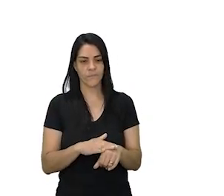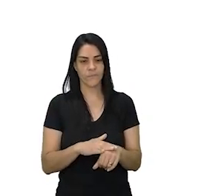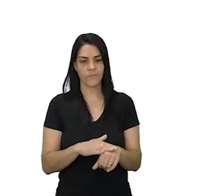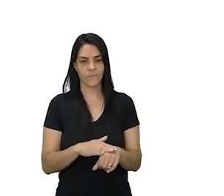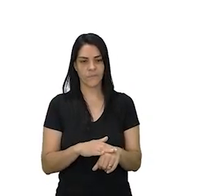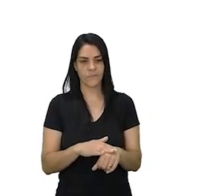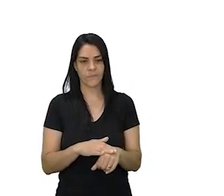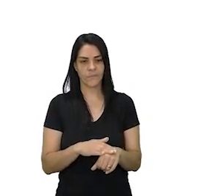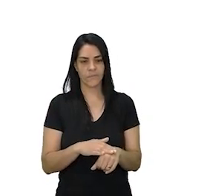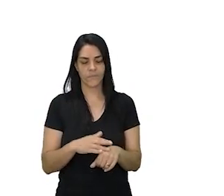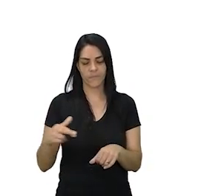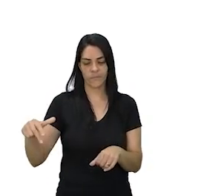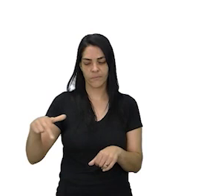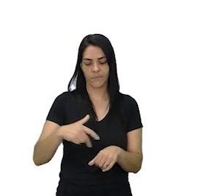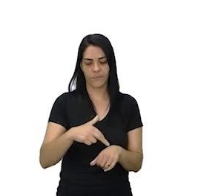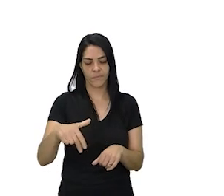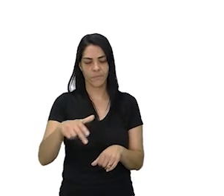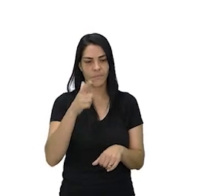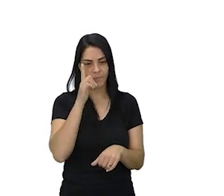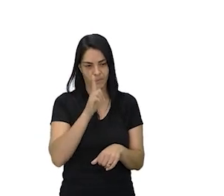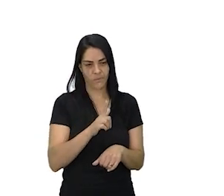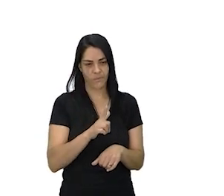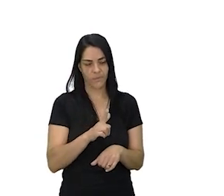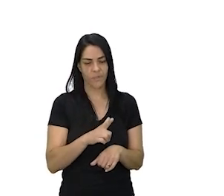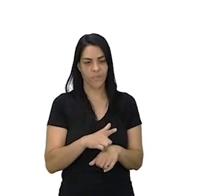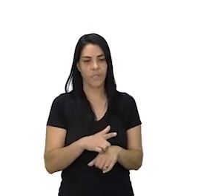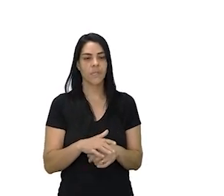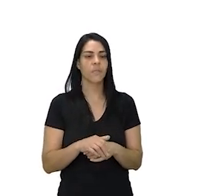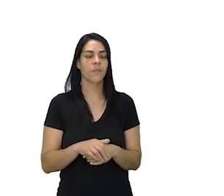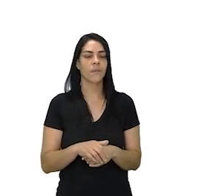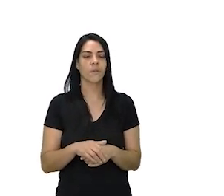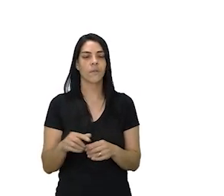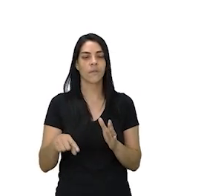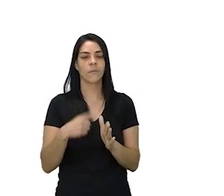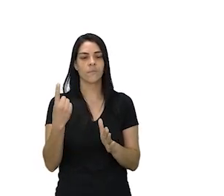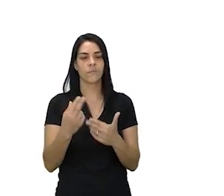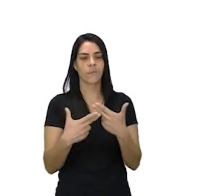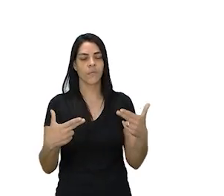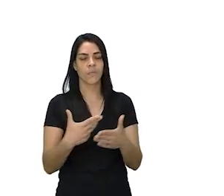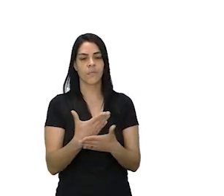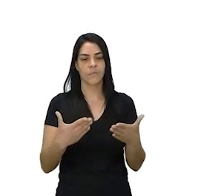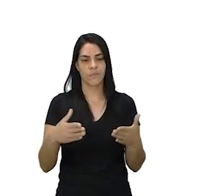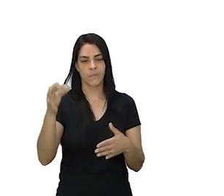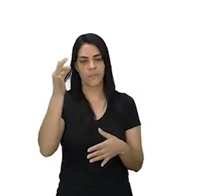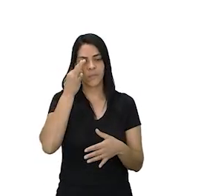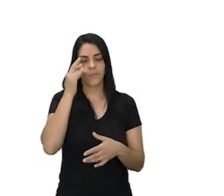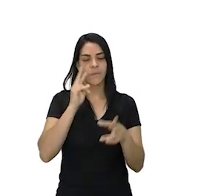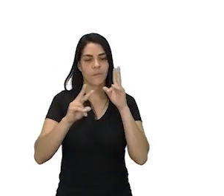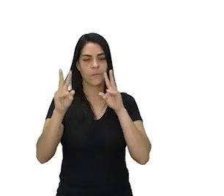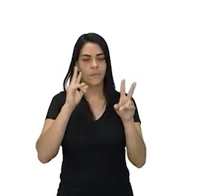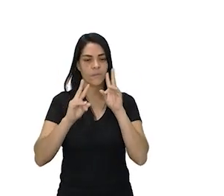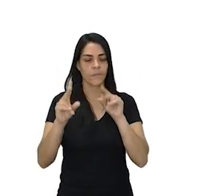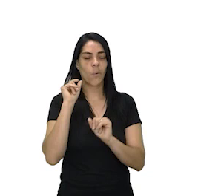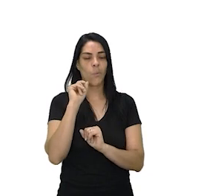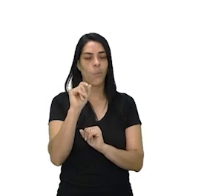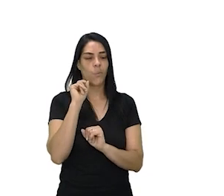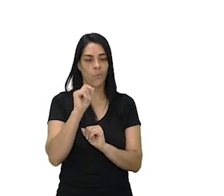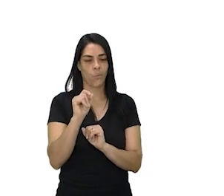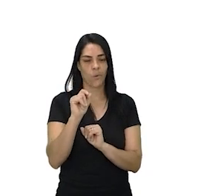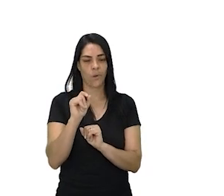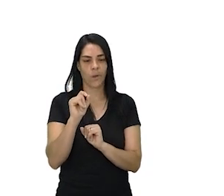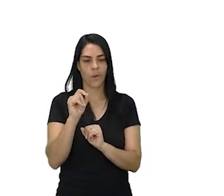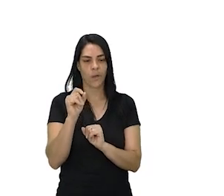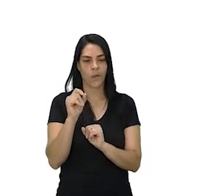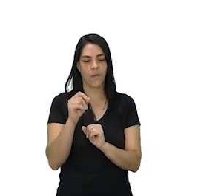dentro desse mini zoo. A primeira coisa que a gente pode observar aqui nessa entrada é que eu tenho do